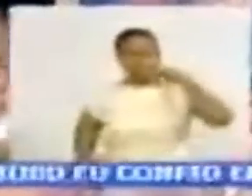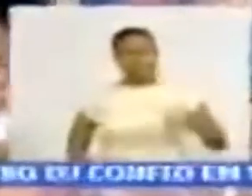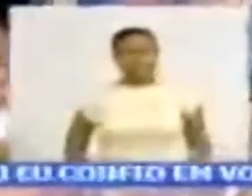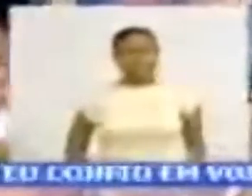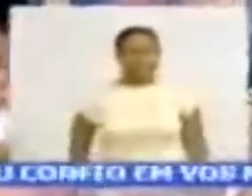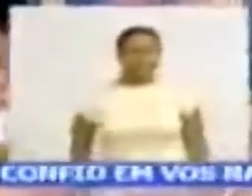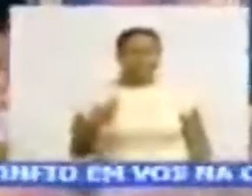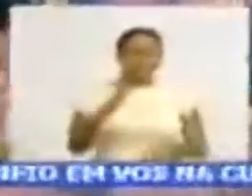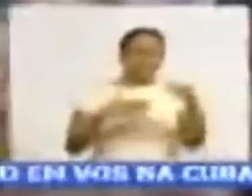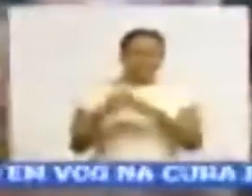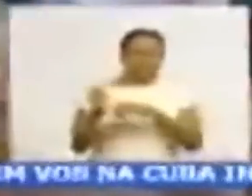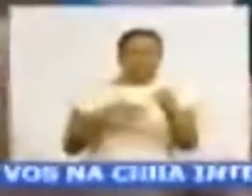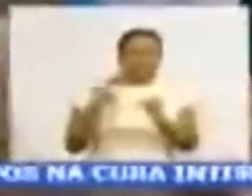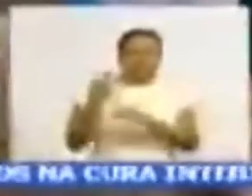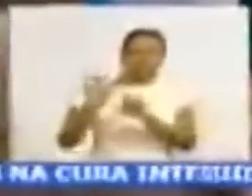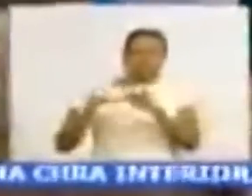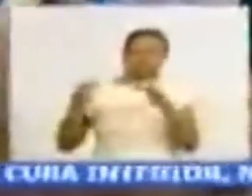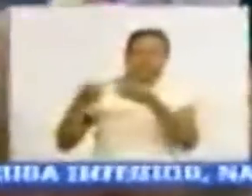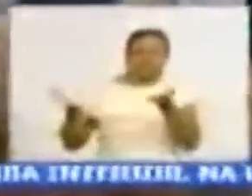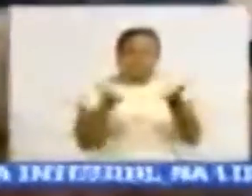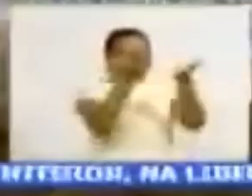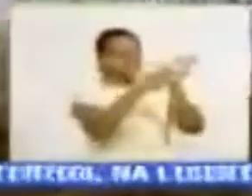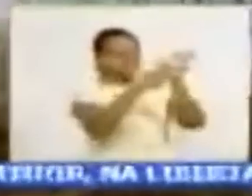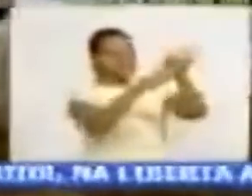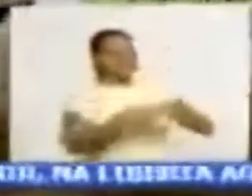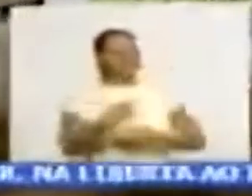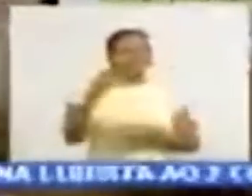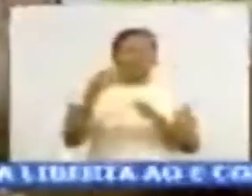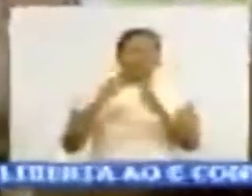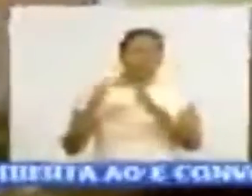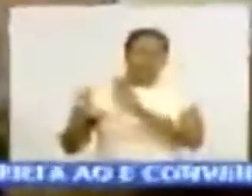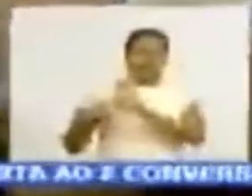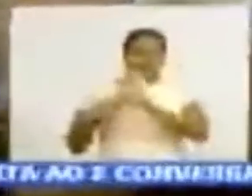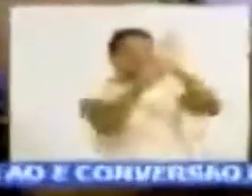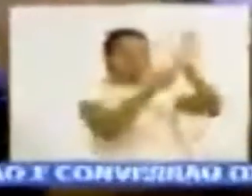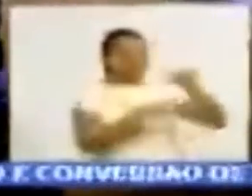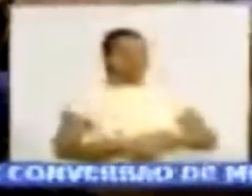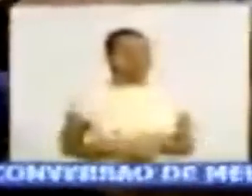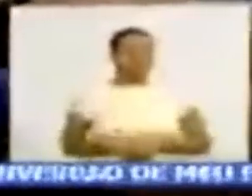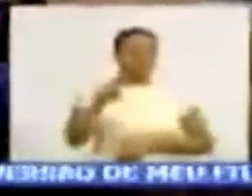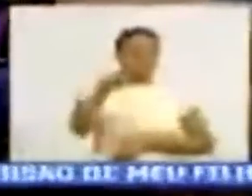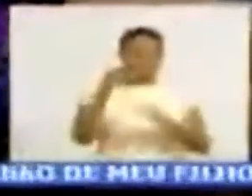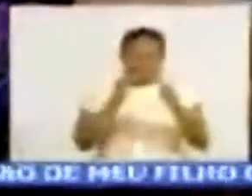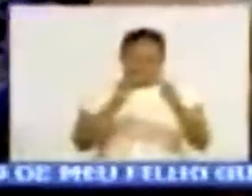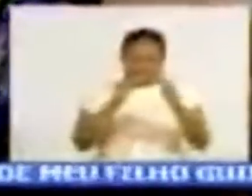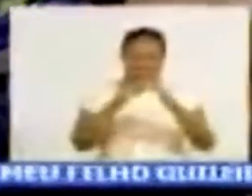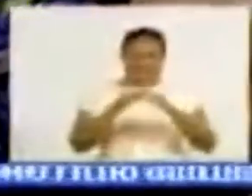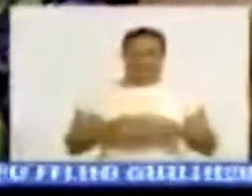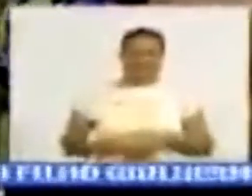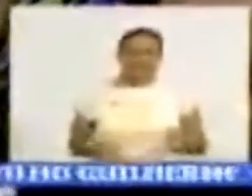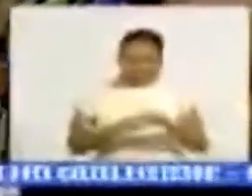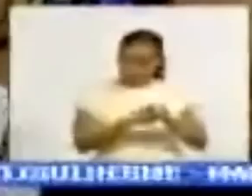No simbolismo das suas mãos, levante a sua família, a sua casa. Você que nos acompanha em